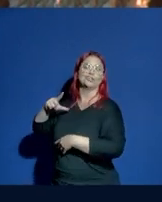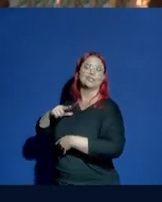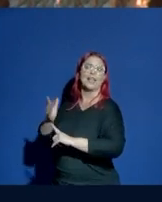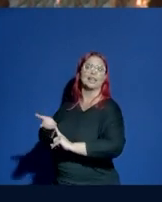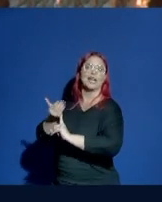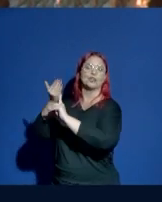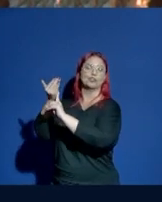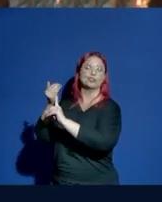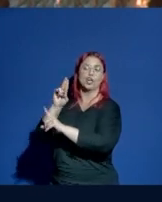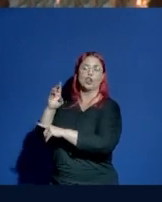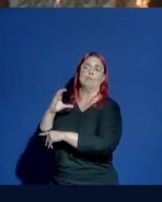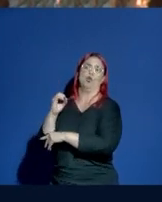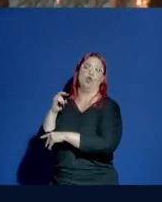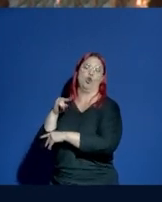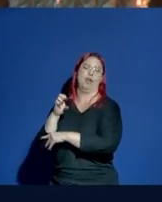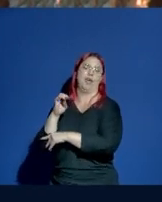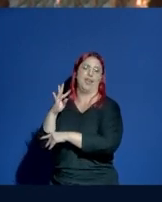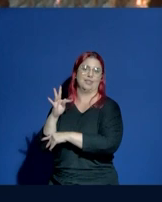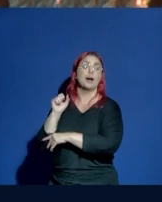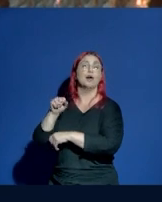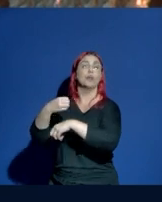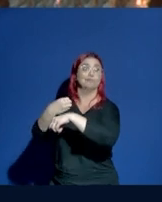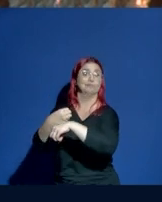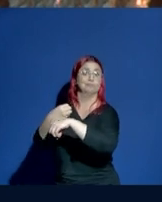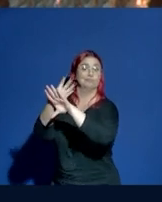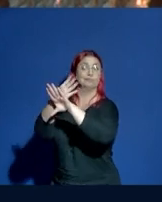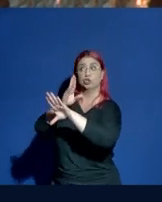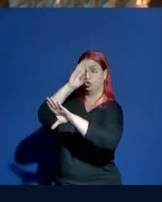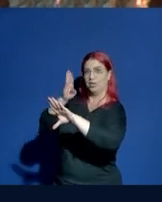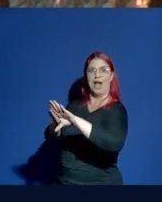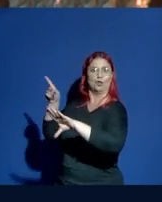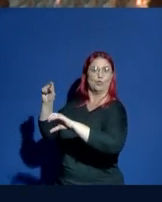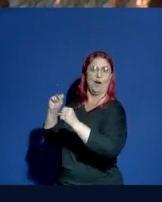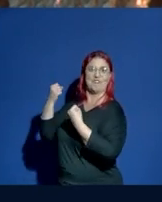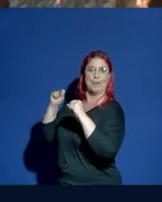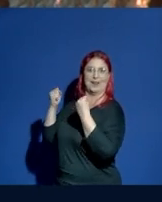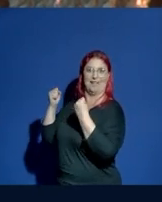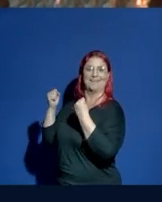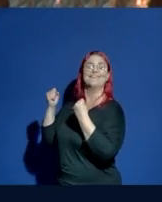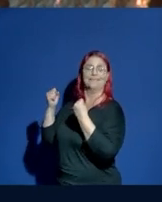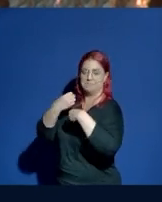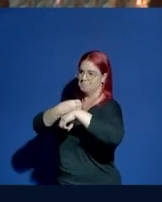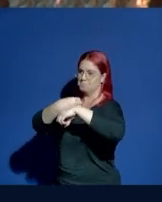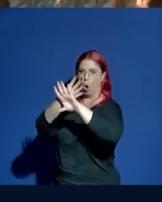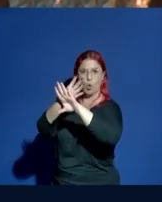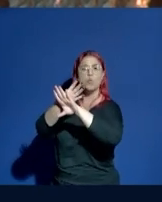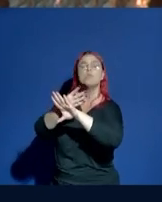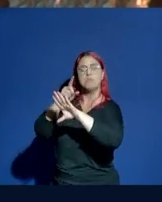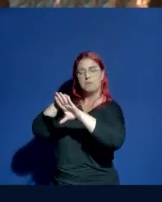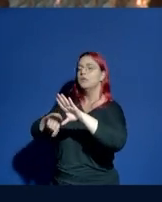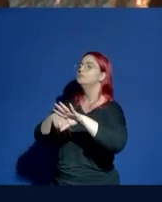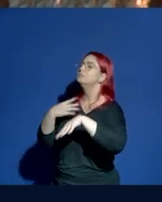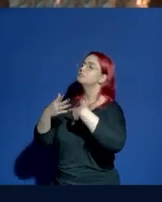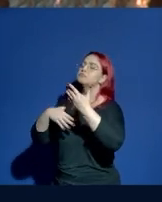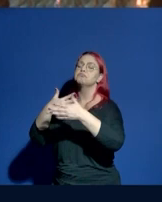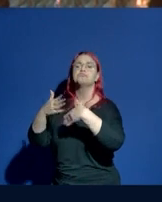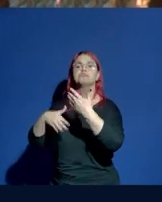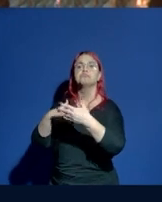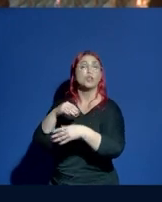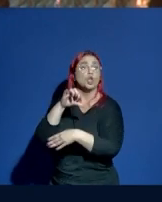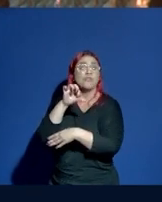tecnologia chamada conecta então ele faz uma chamada com a fábrica então após venda direto da cabine e normalmente